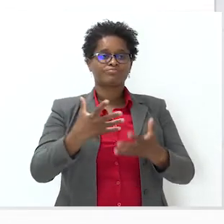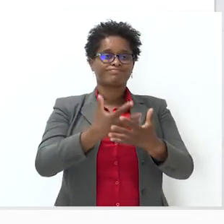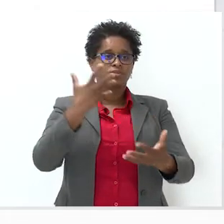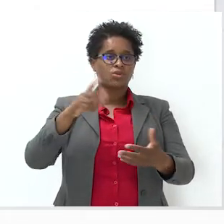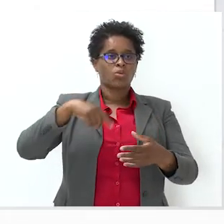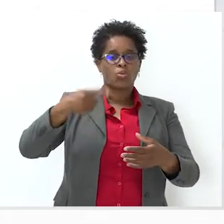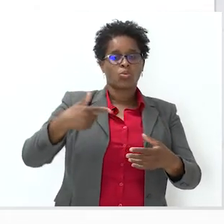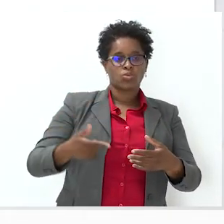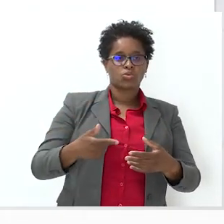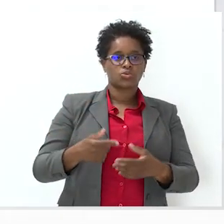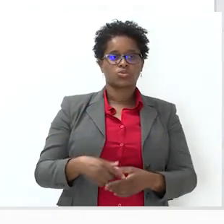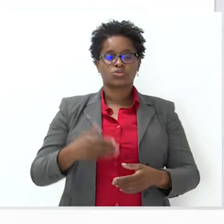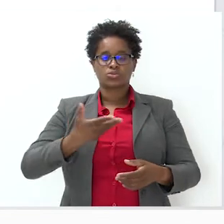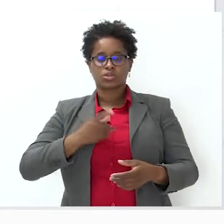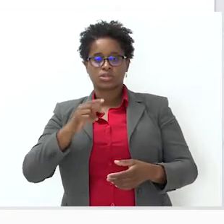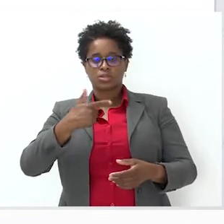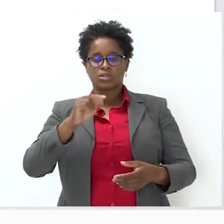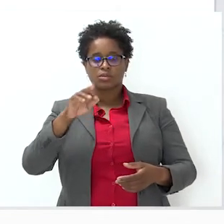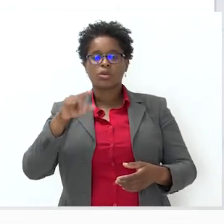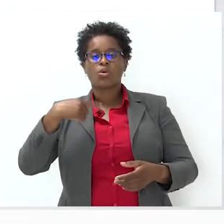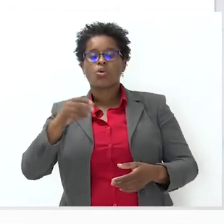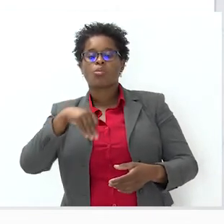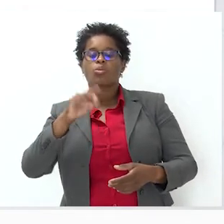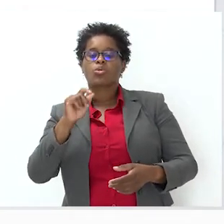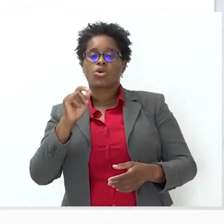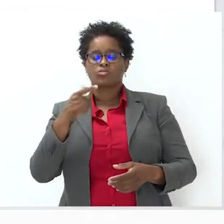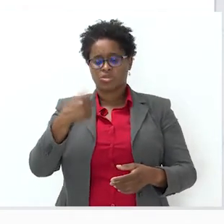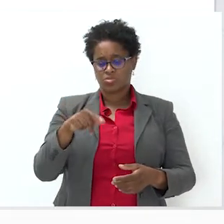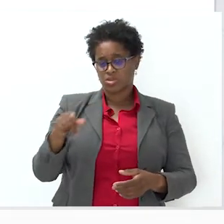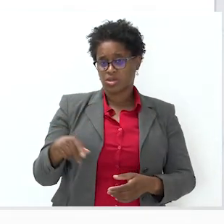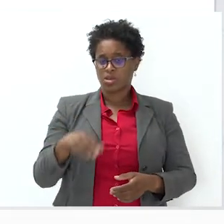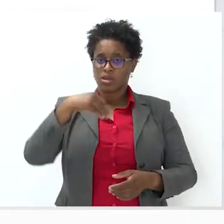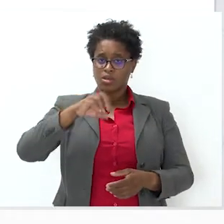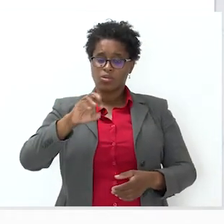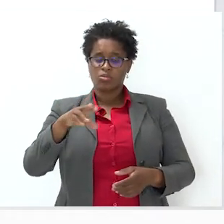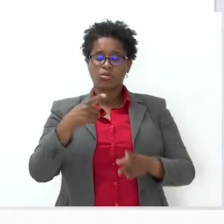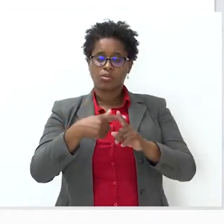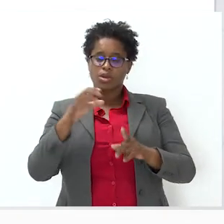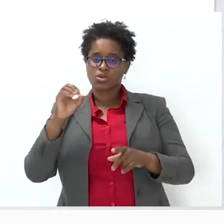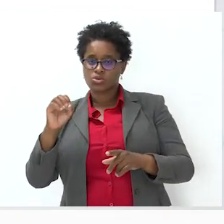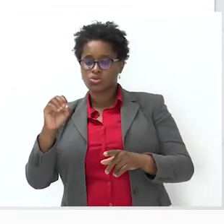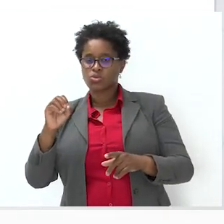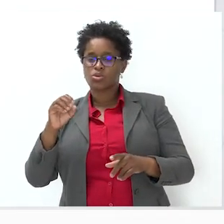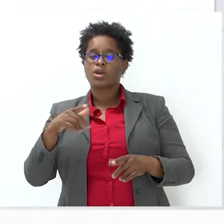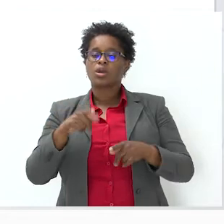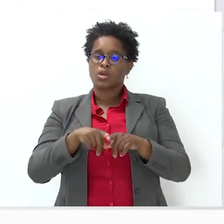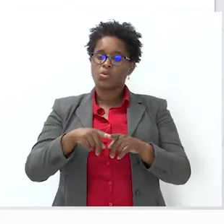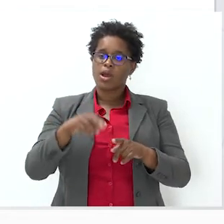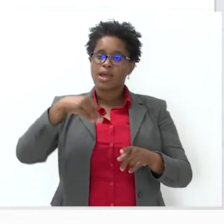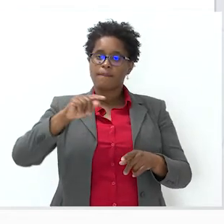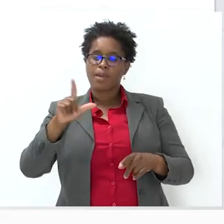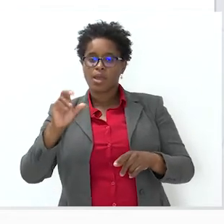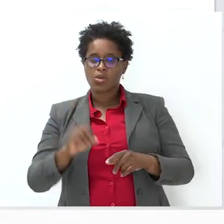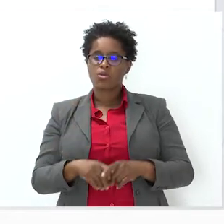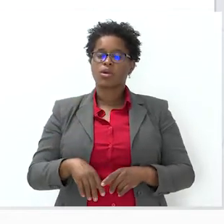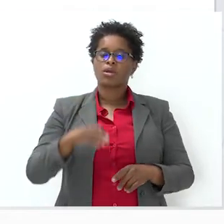outros determinantes ou pronomes. Temos aqui por mais o igual a pelo,